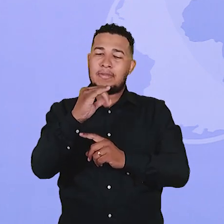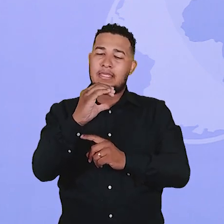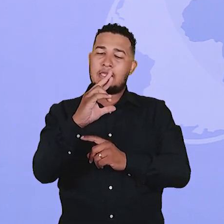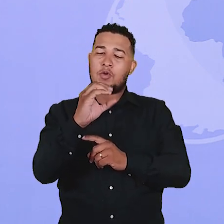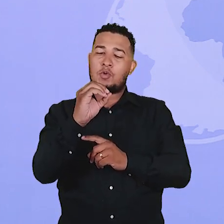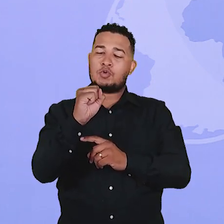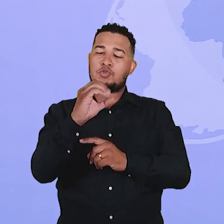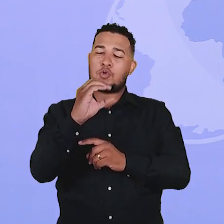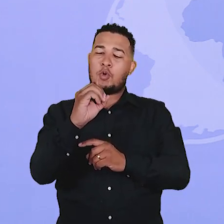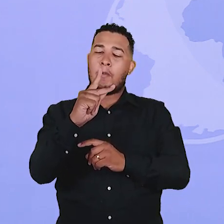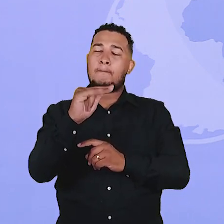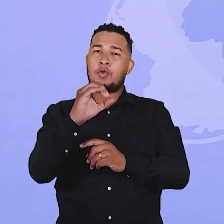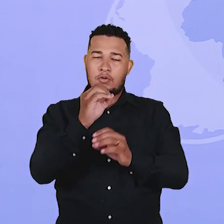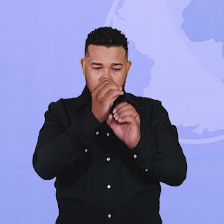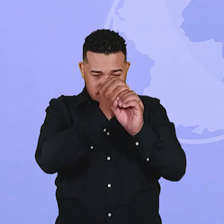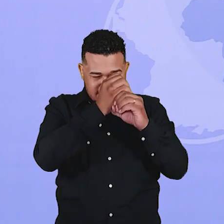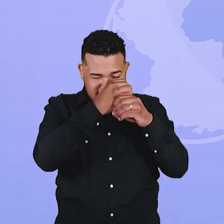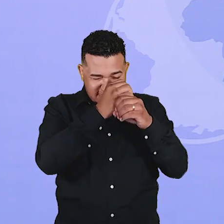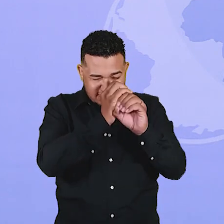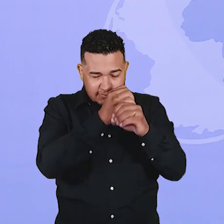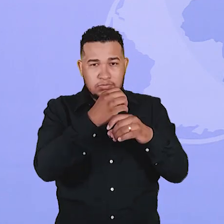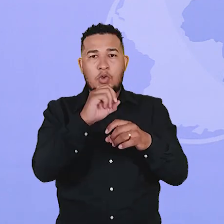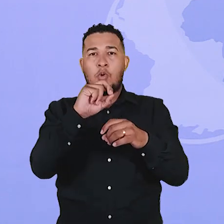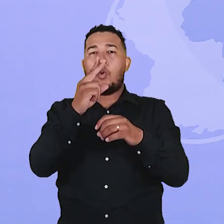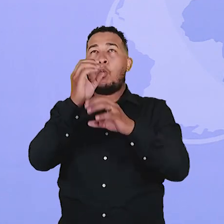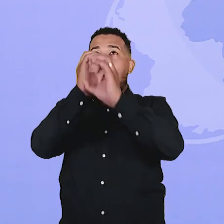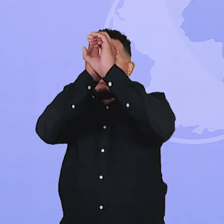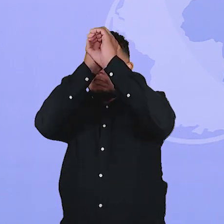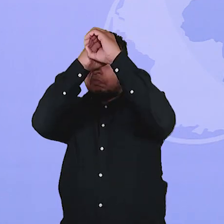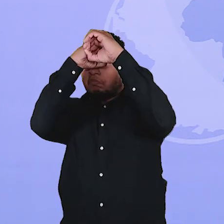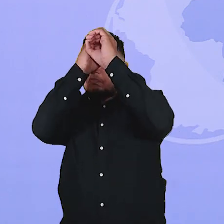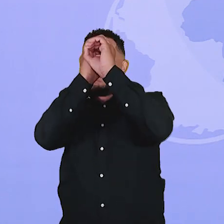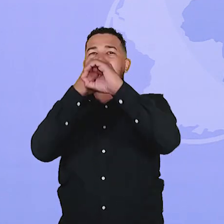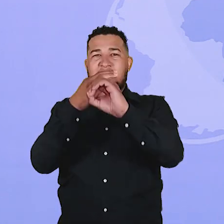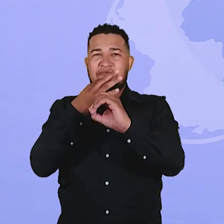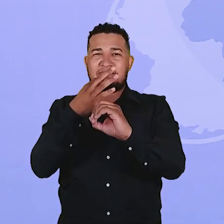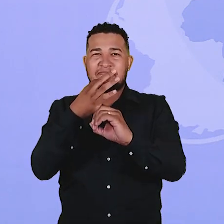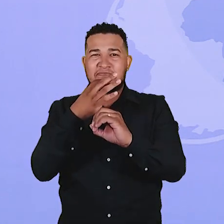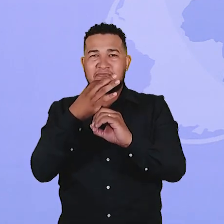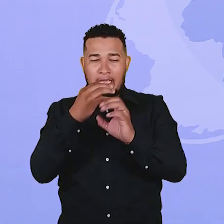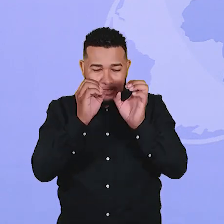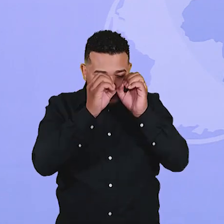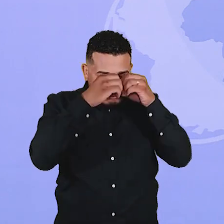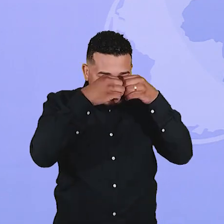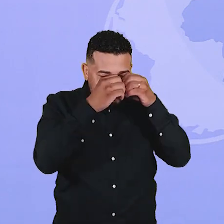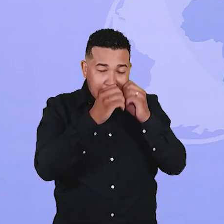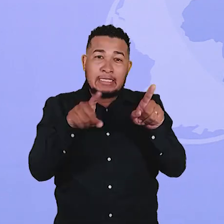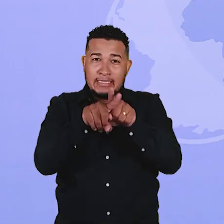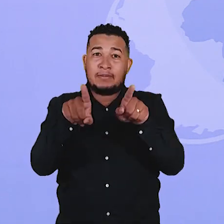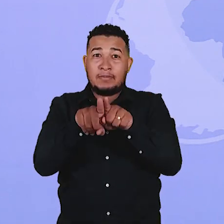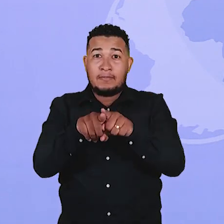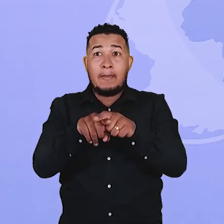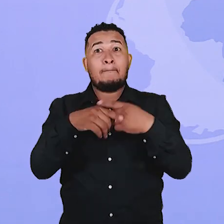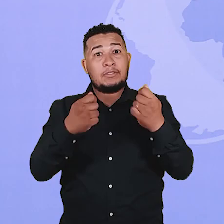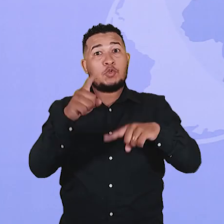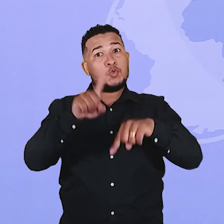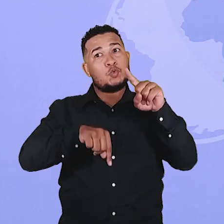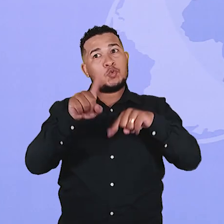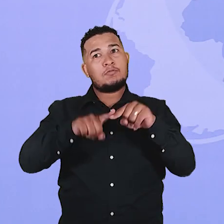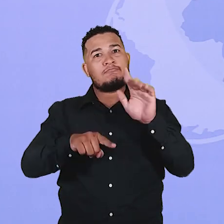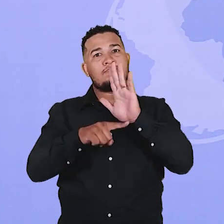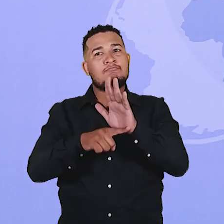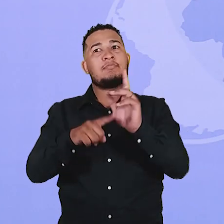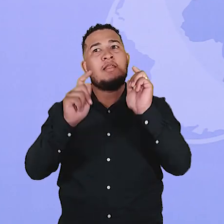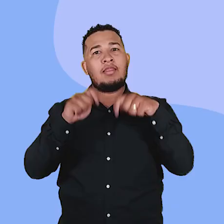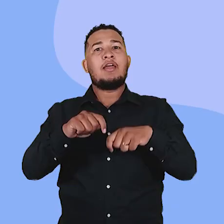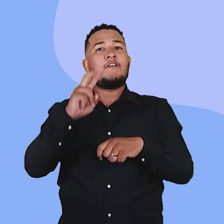uma luneta, um telescópio. Então a gente precisa usar esse tipo de instrumentos para conseguir visualizar algo.